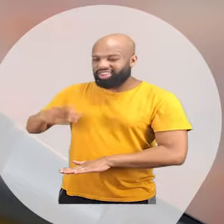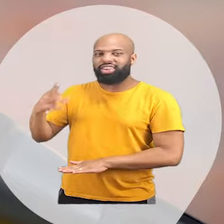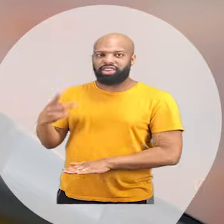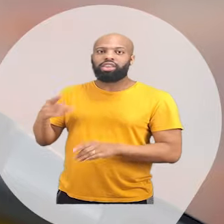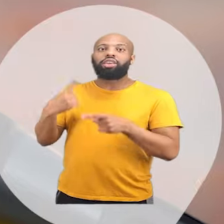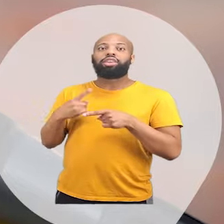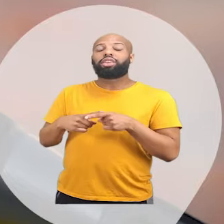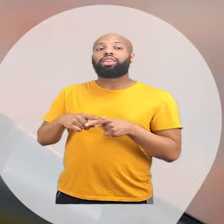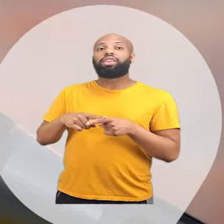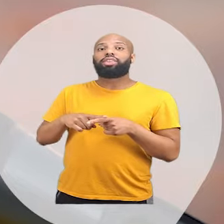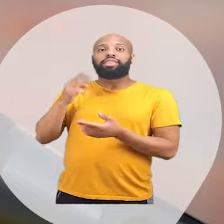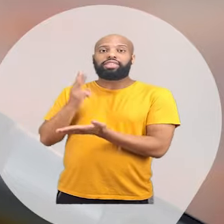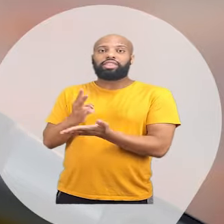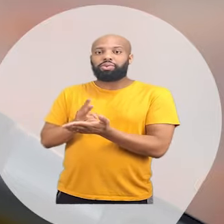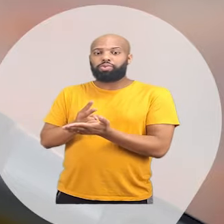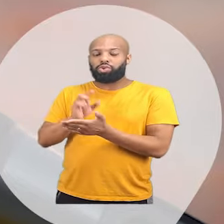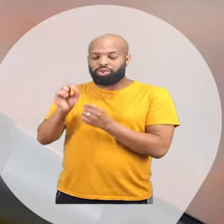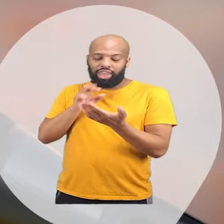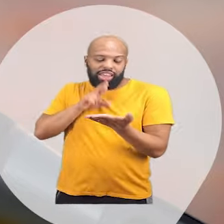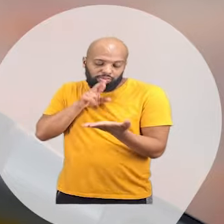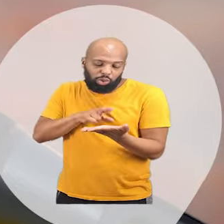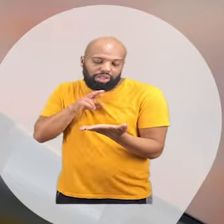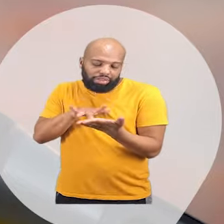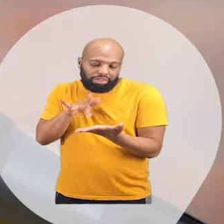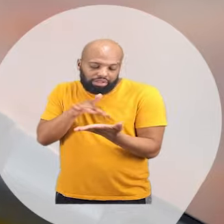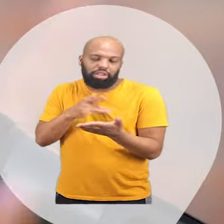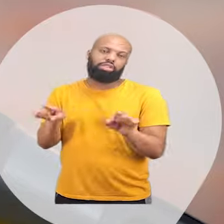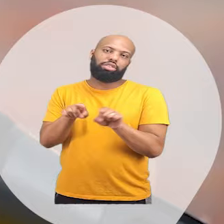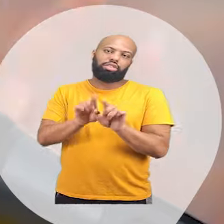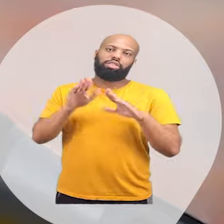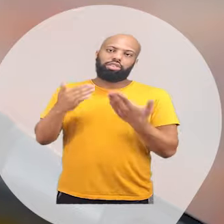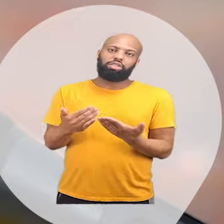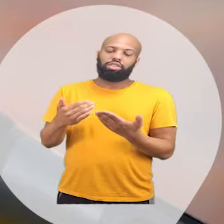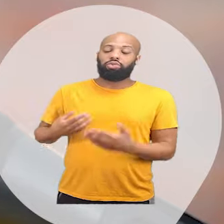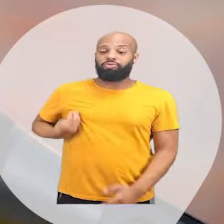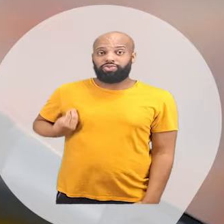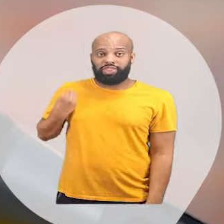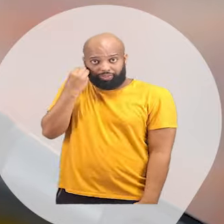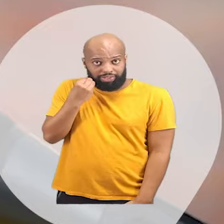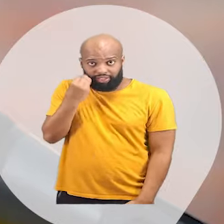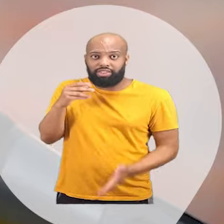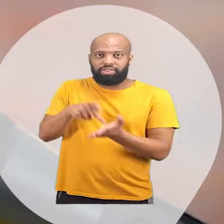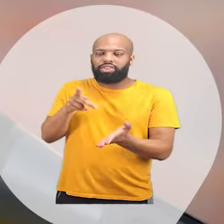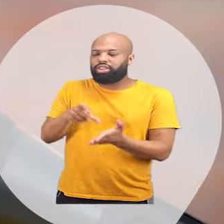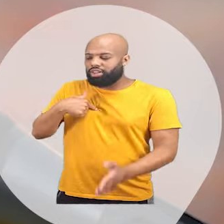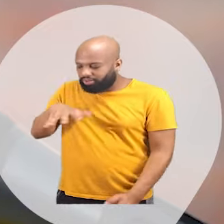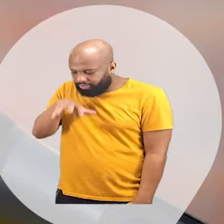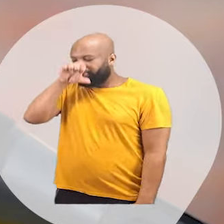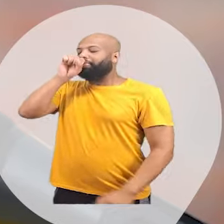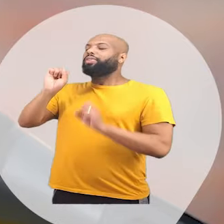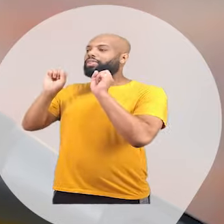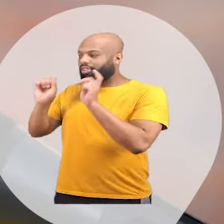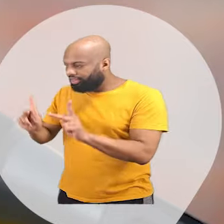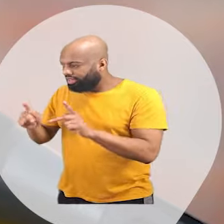porque senão você fica o tempo todo conectada respondendo E então para viver a experiência mesmo respiro